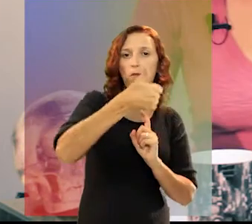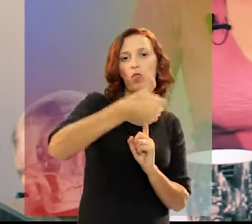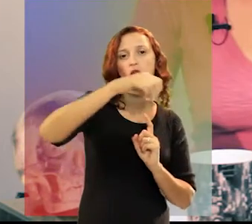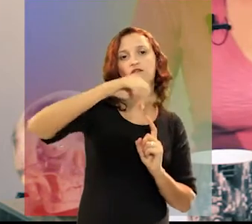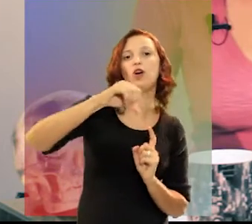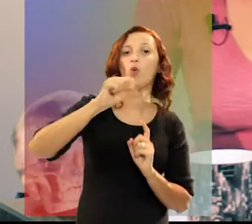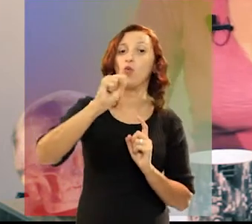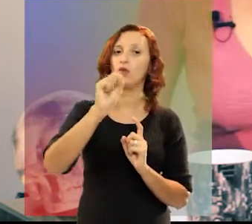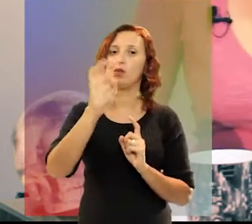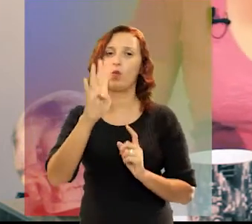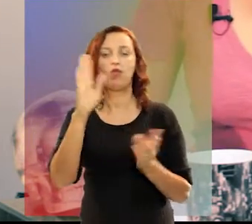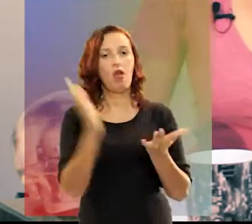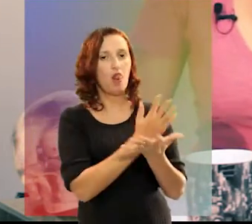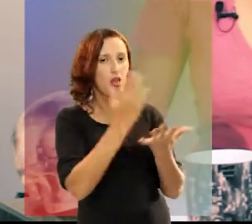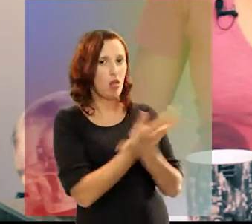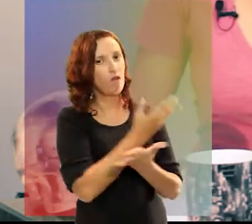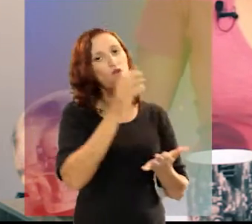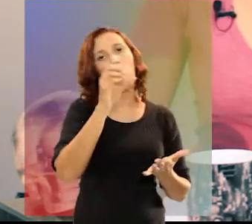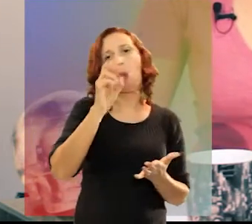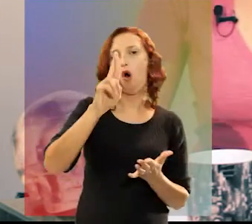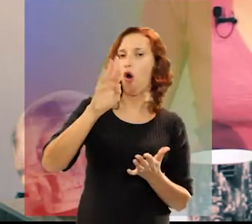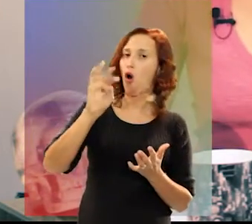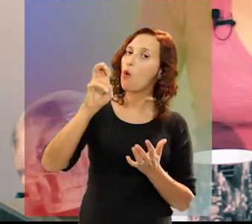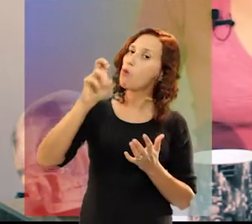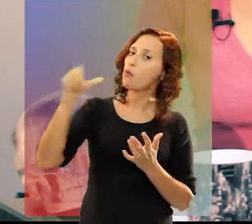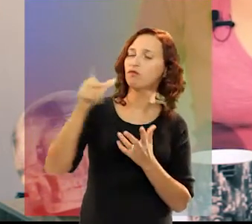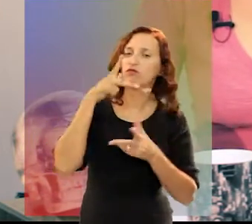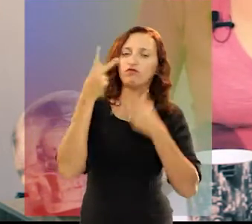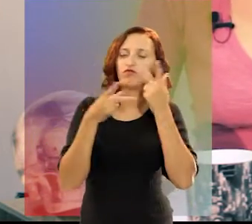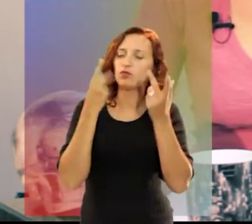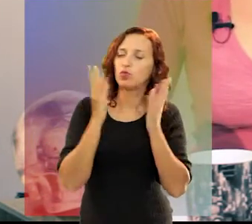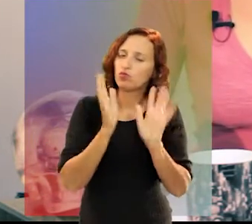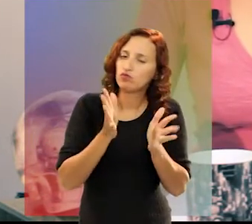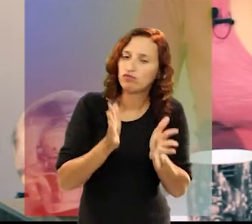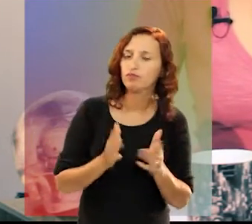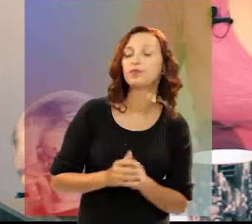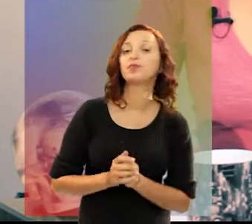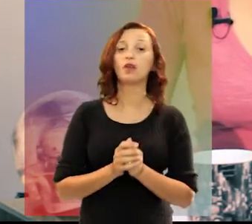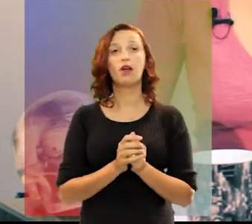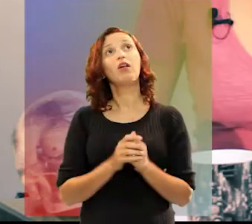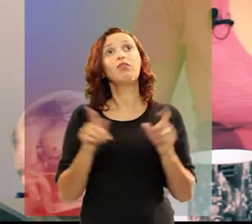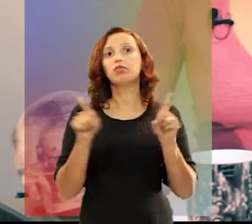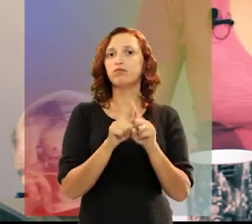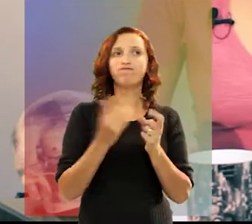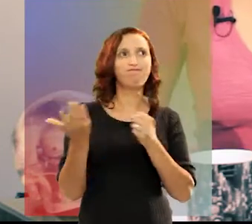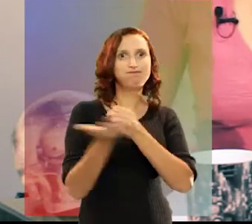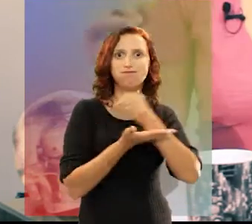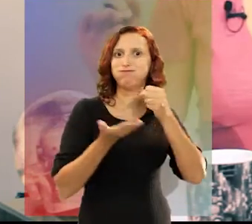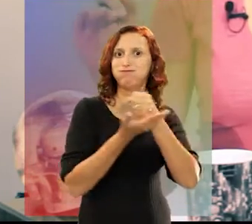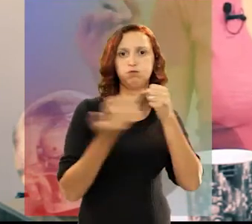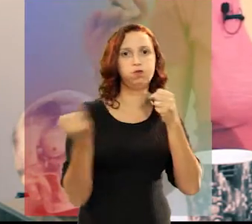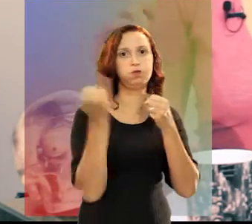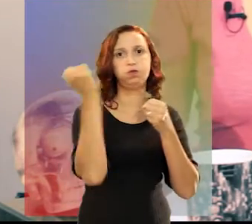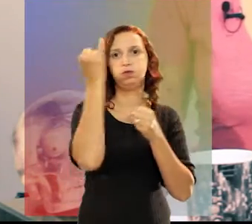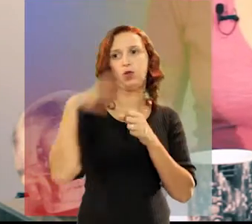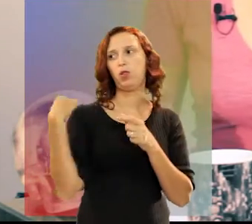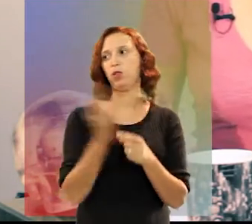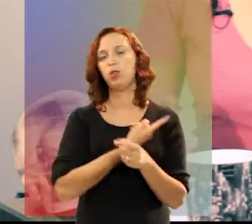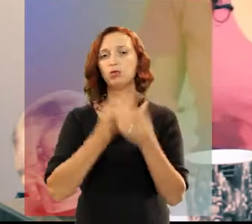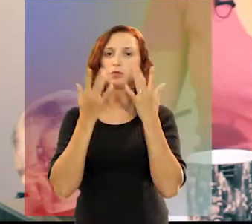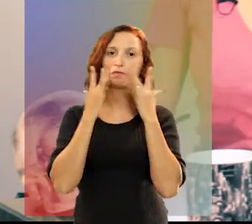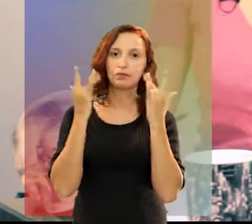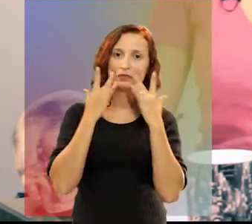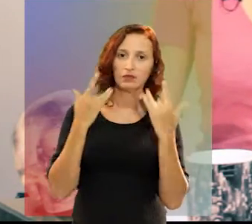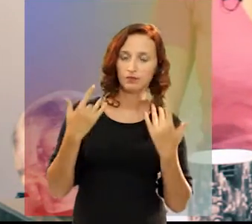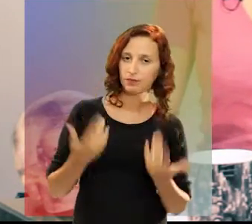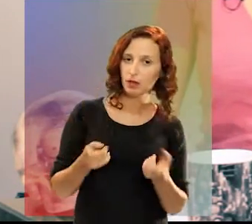no 1984, que é esse livro do George Orwell que a gente já citou e vai citar várias vezes. Que é a obra base do